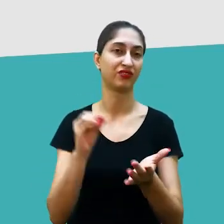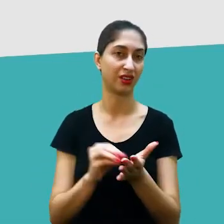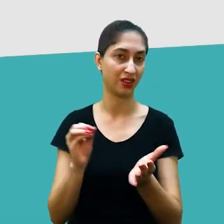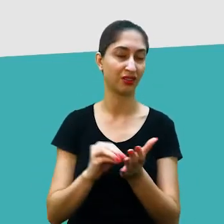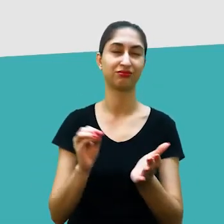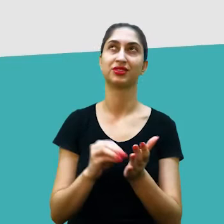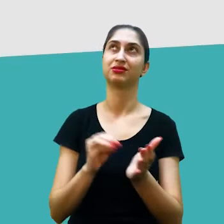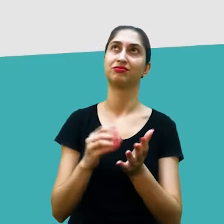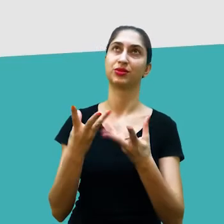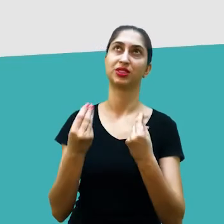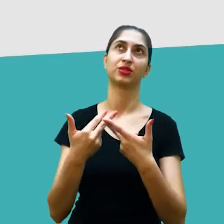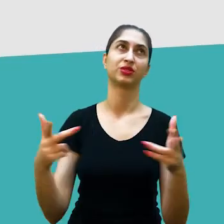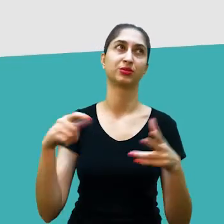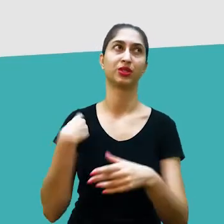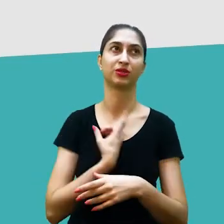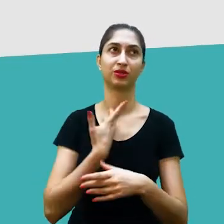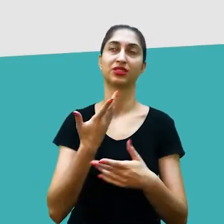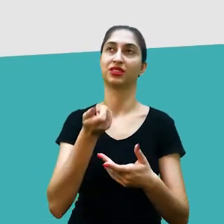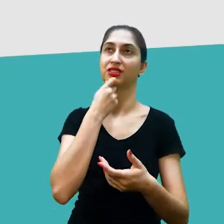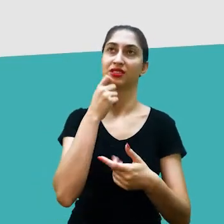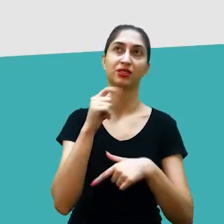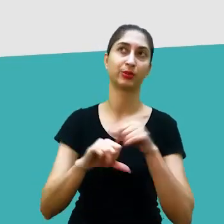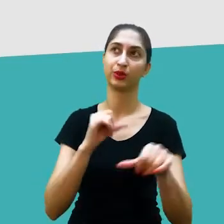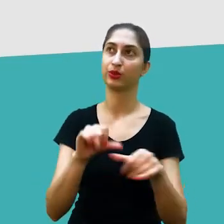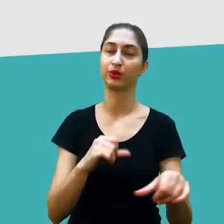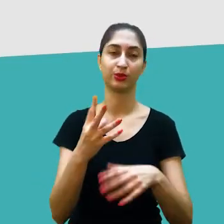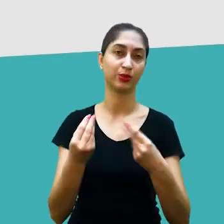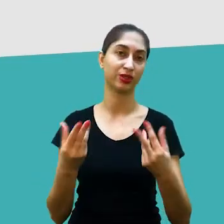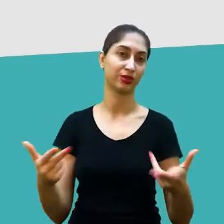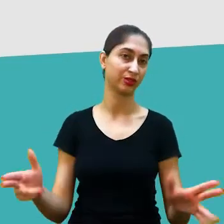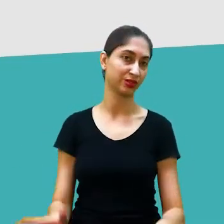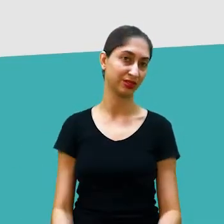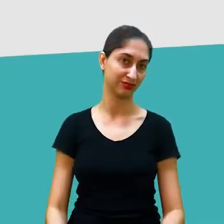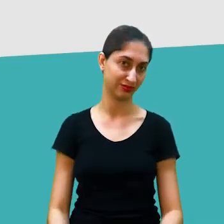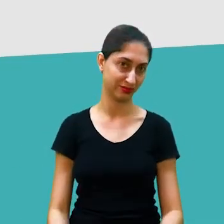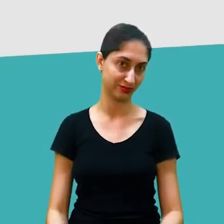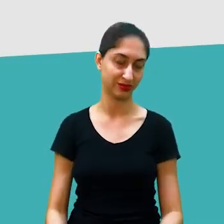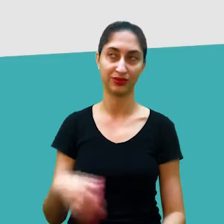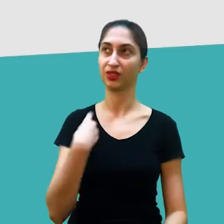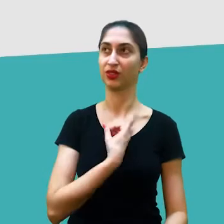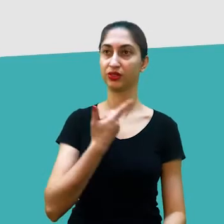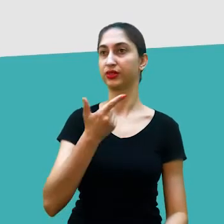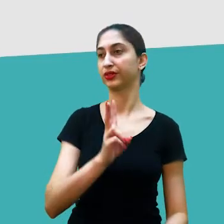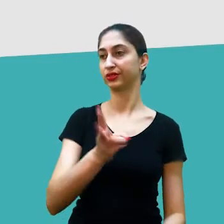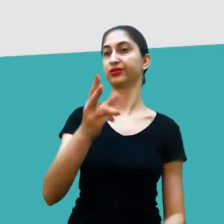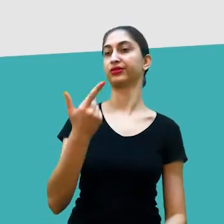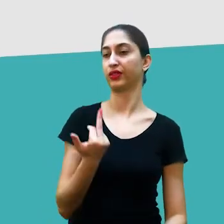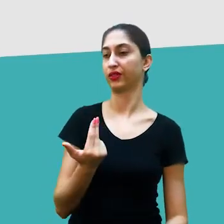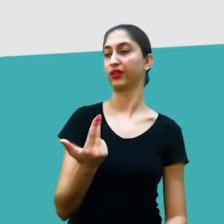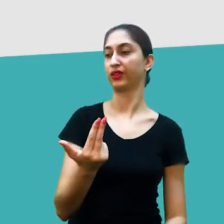gente ainda continua não proativo com relação a trilhas e narrativas que a gente ainda continua repetindo,